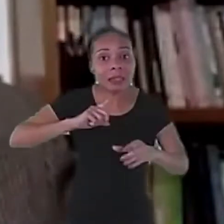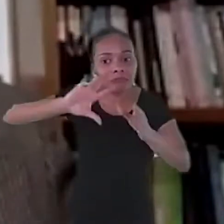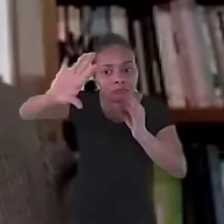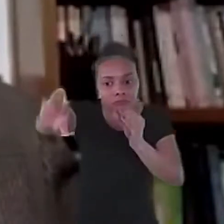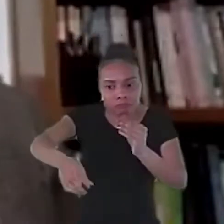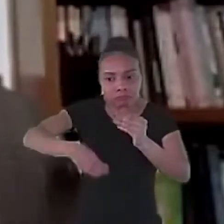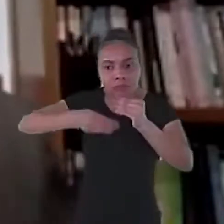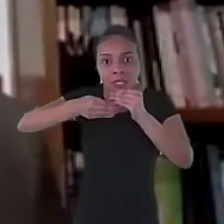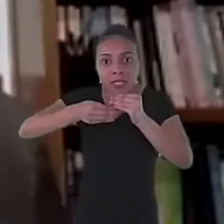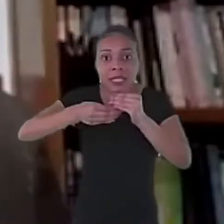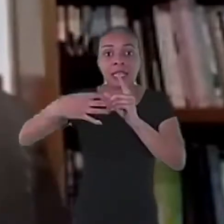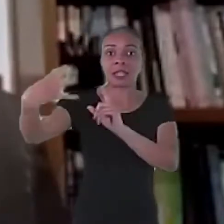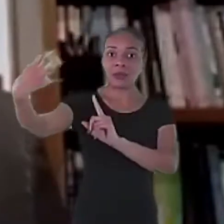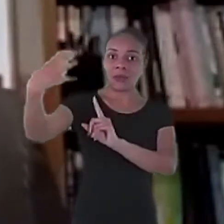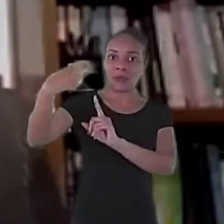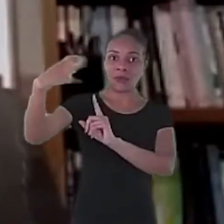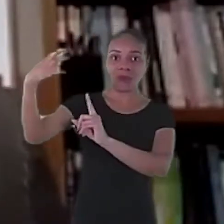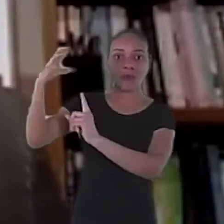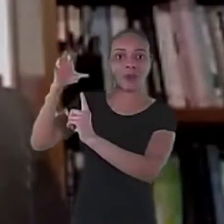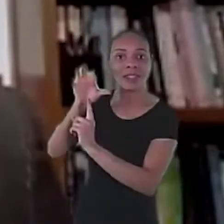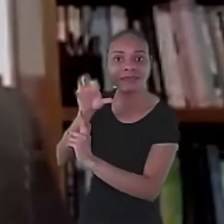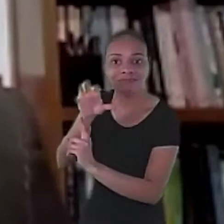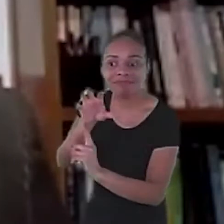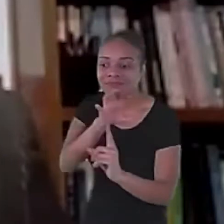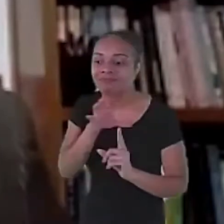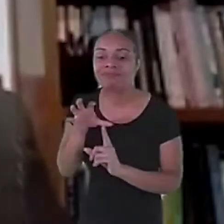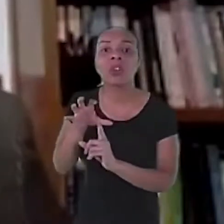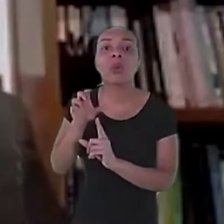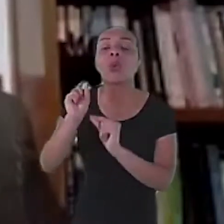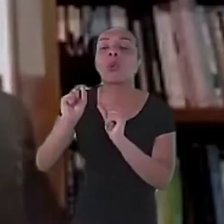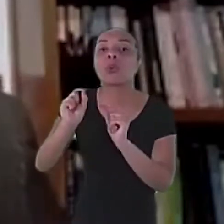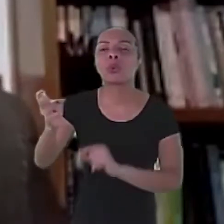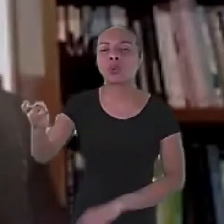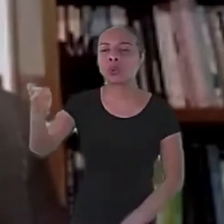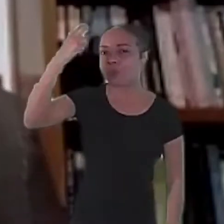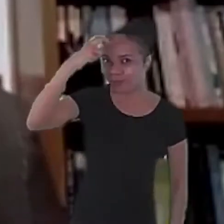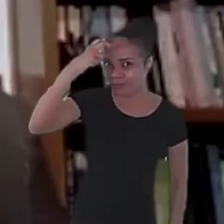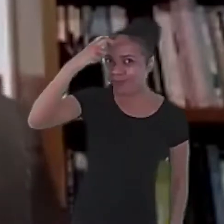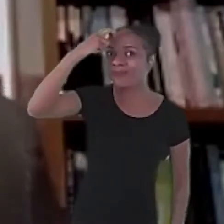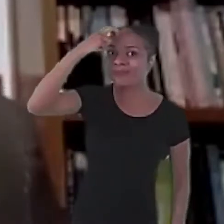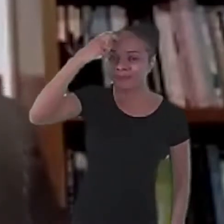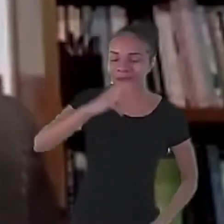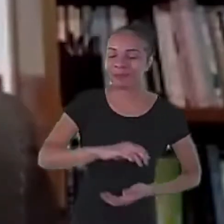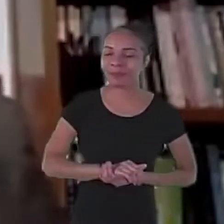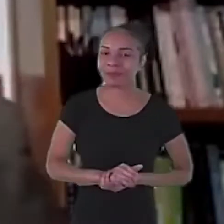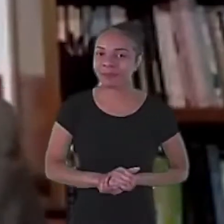nossa cultura. Vou dar mais exemplos.